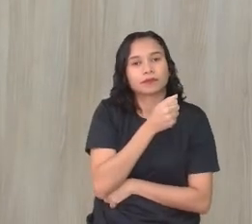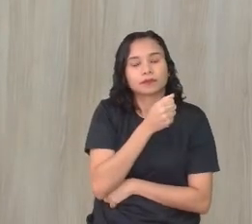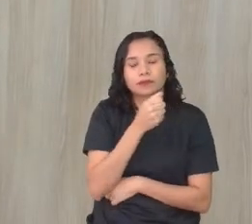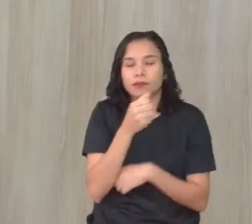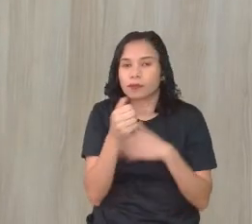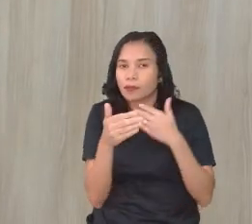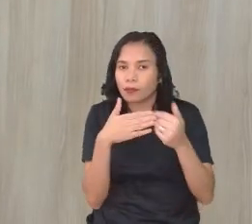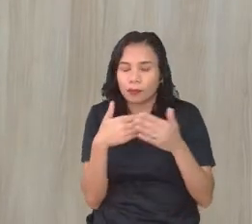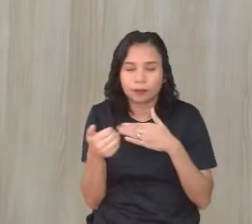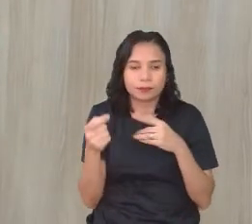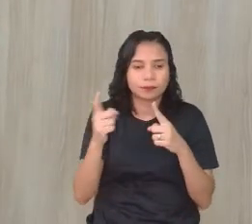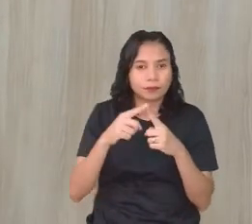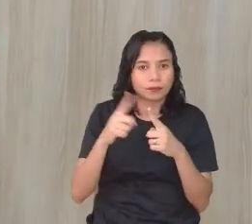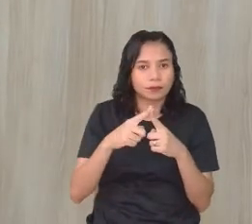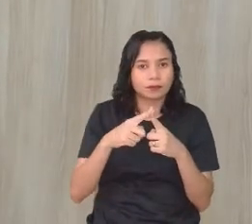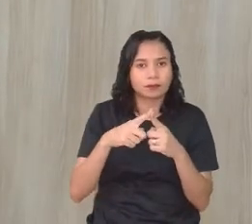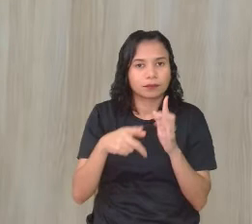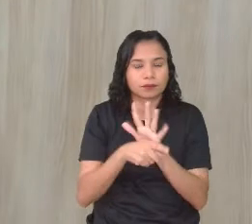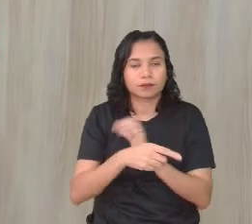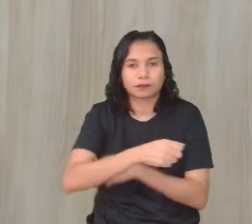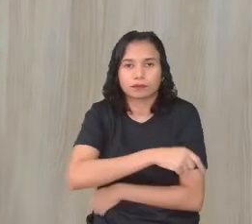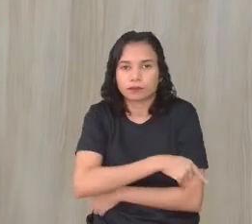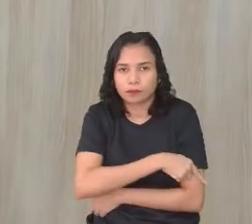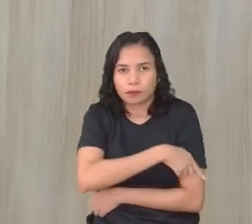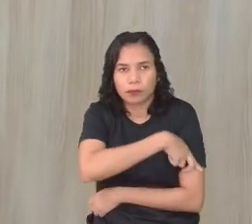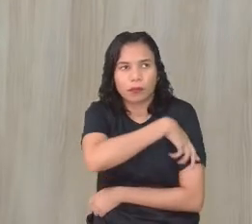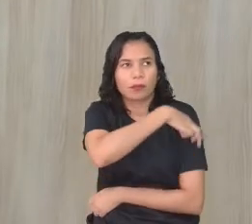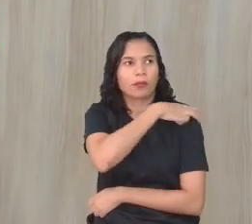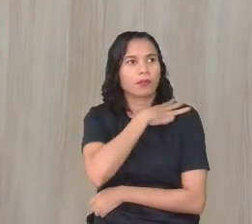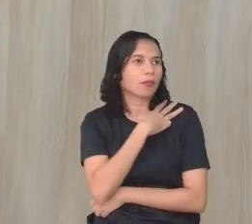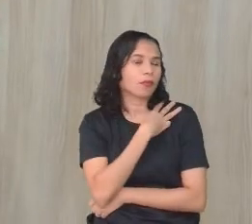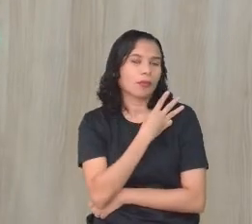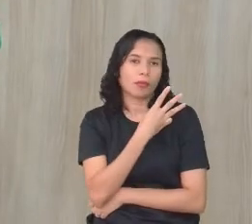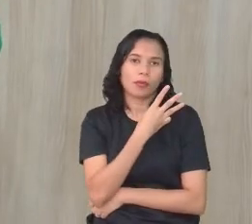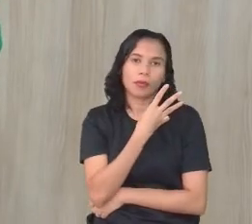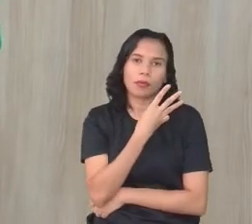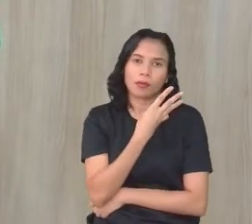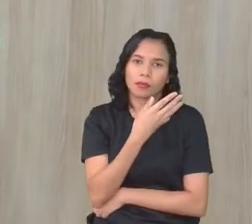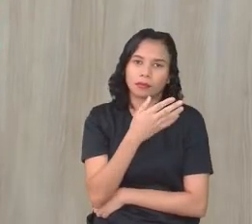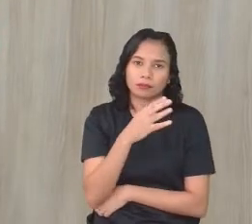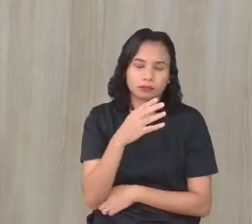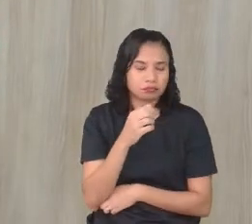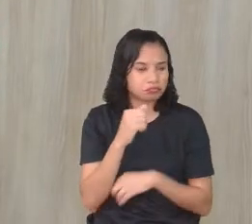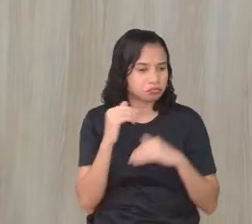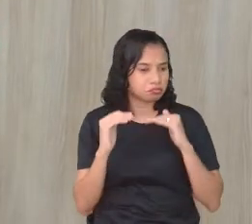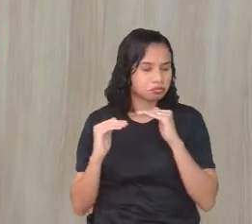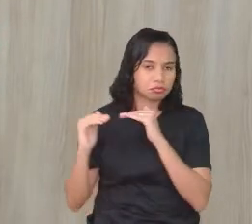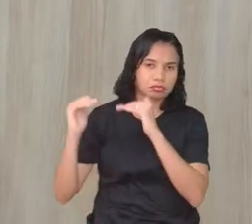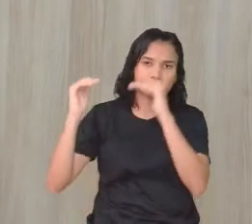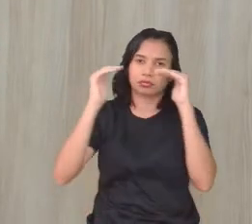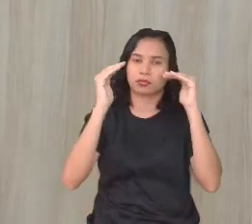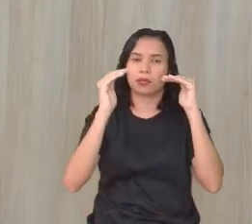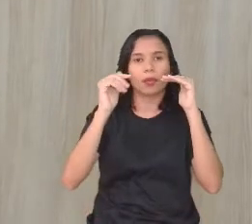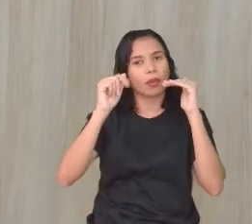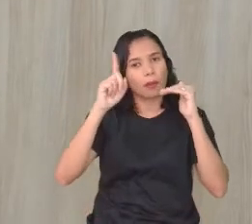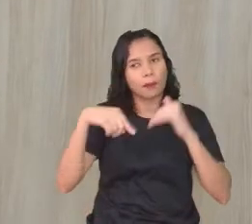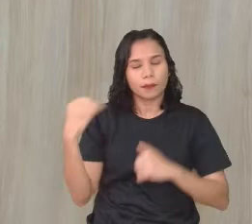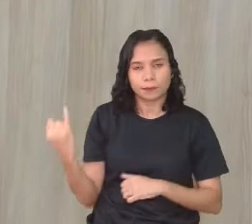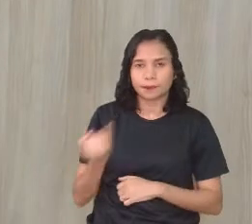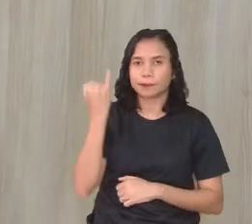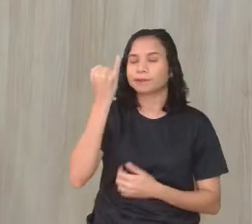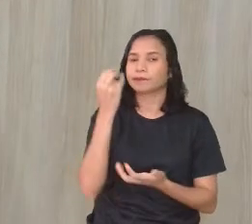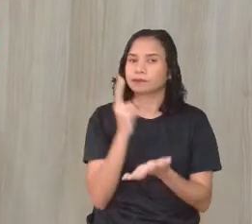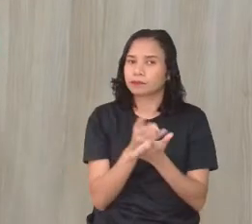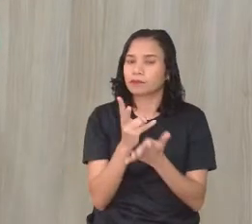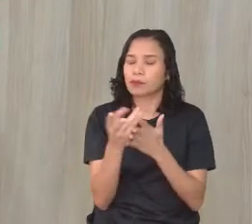independente do seu grau, não é, se você é do ensino fundamental, do ensino médio, não é, o grau superior, é importante, seja